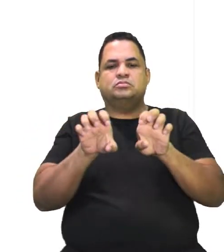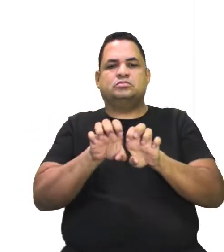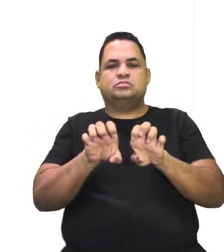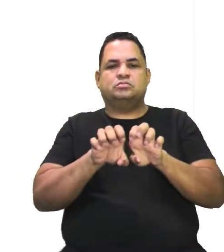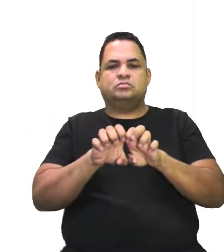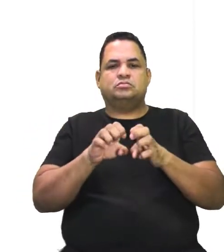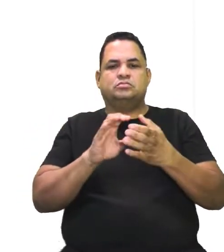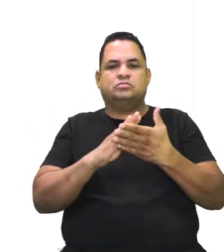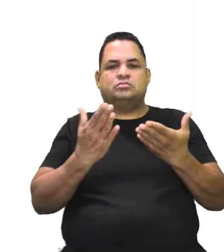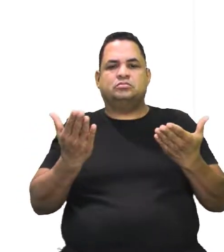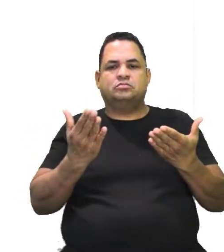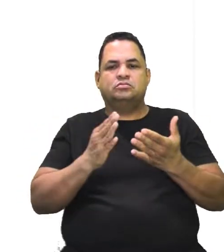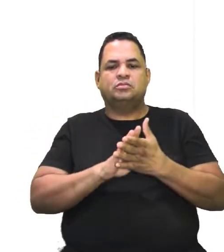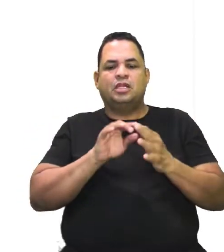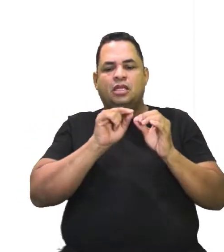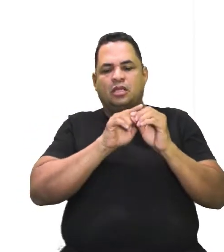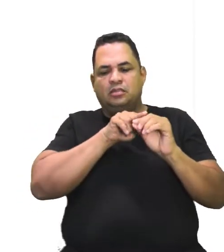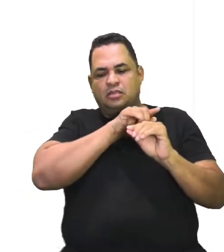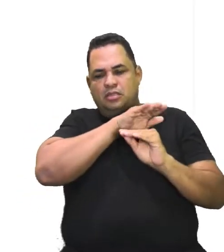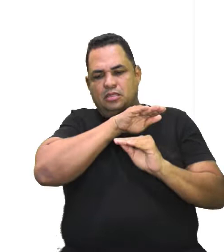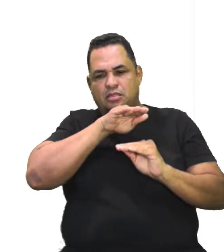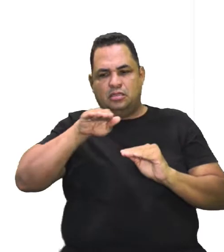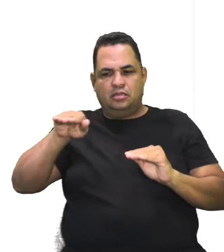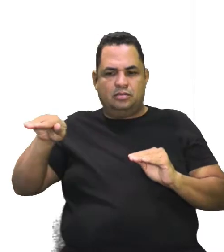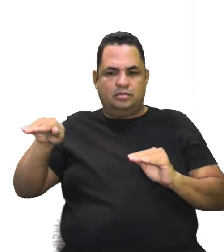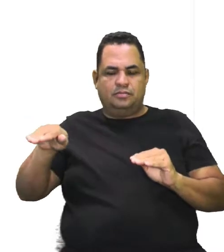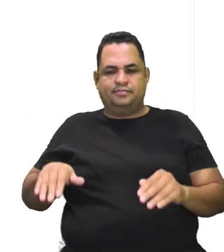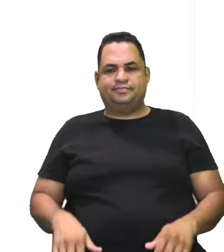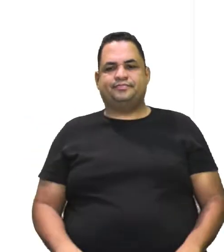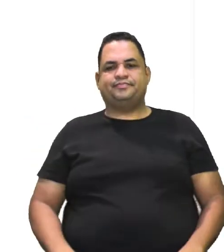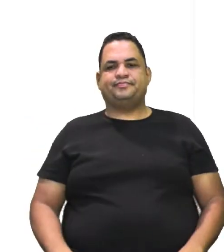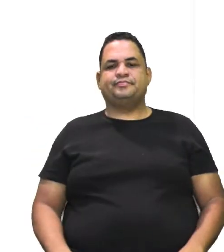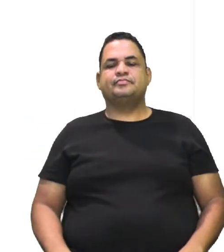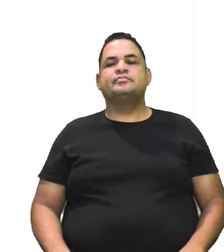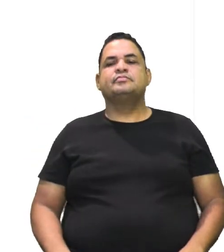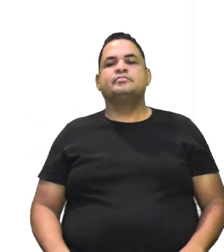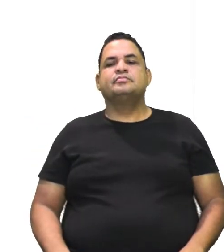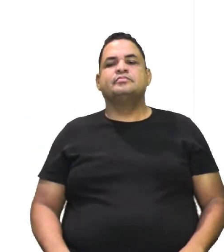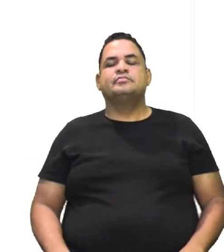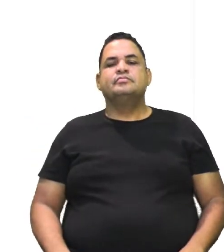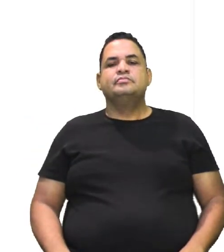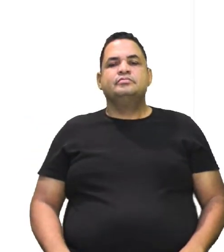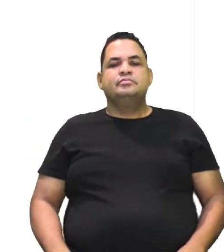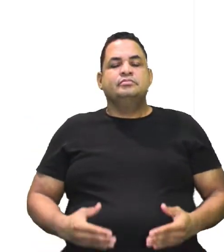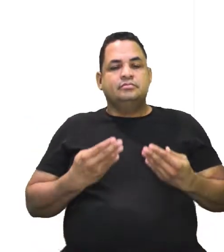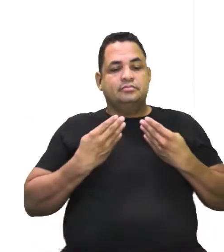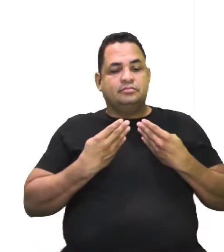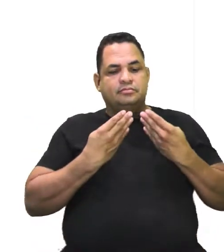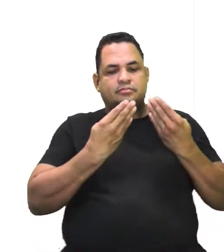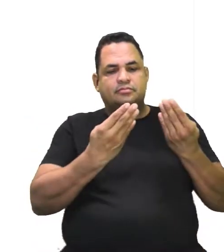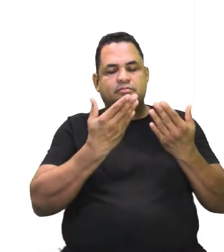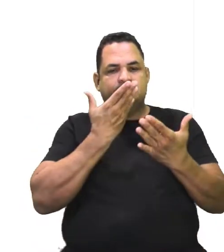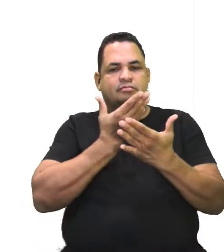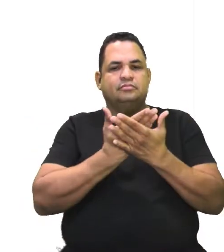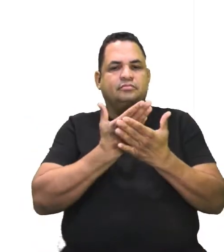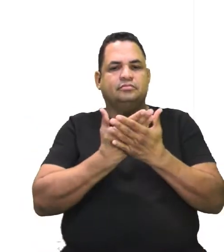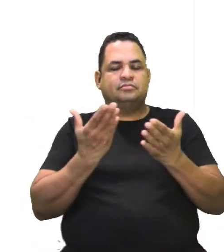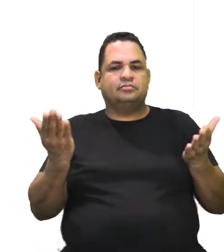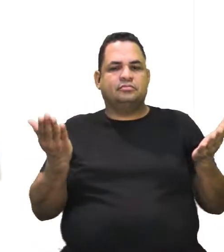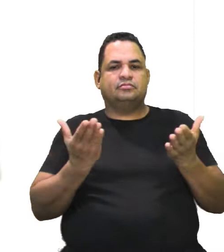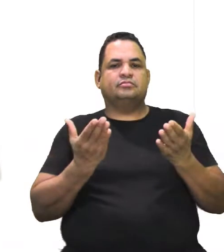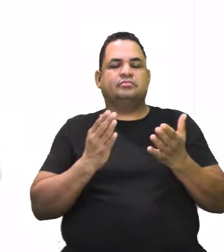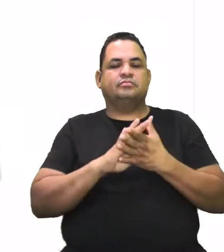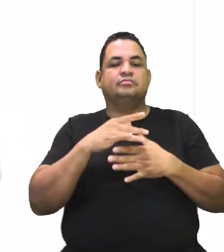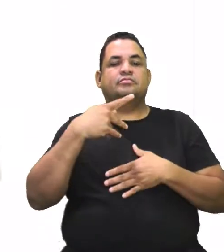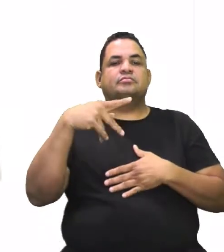equação, que é a nossa equação da reta. Muito bem. E claro, é hora de oferecimento da aula de hoje, que